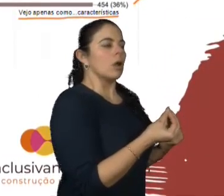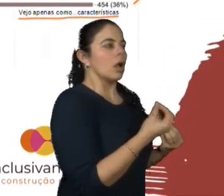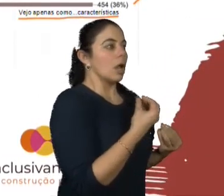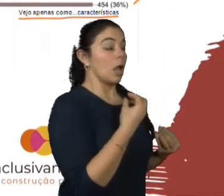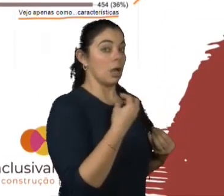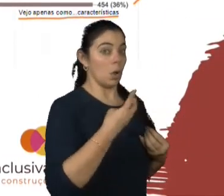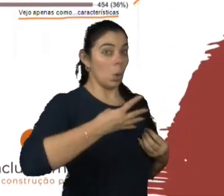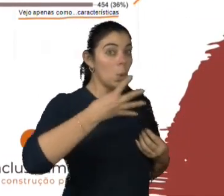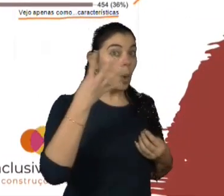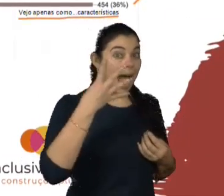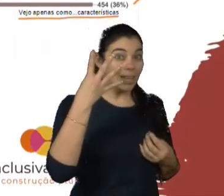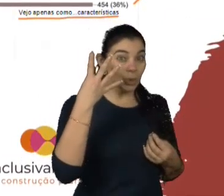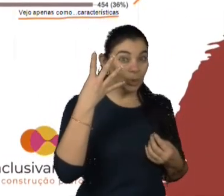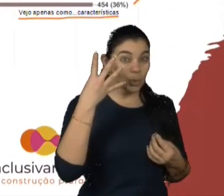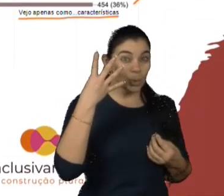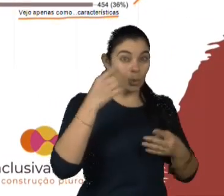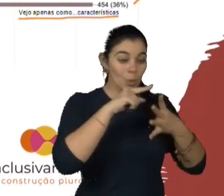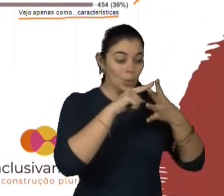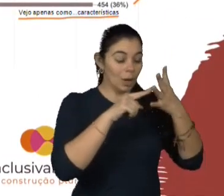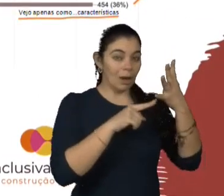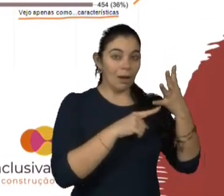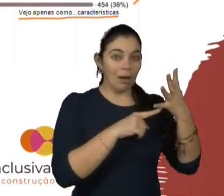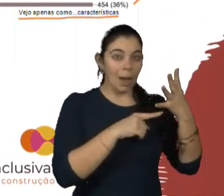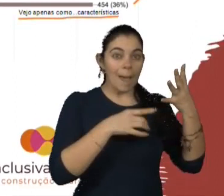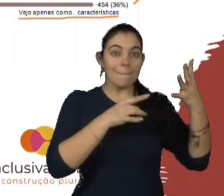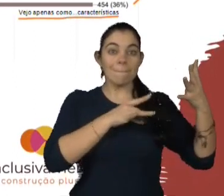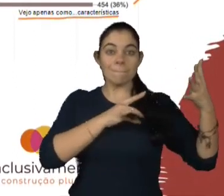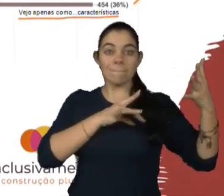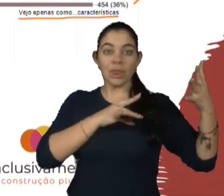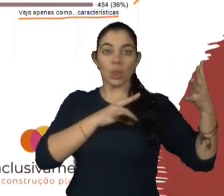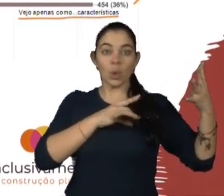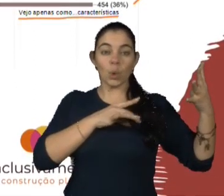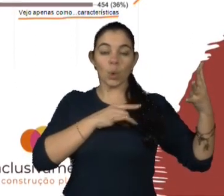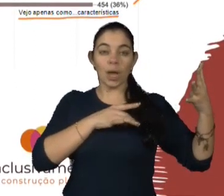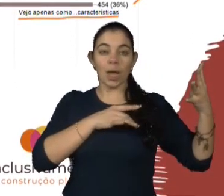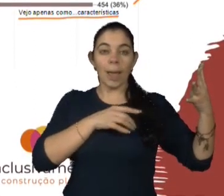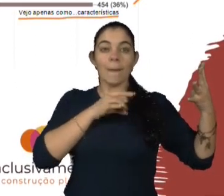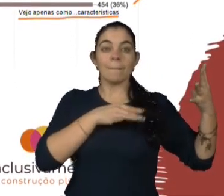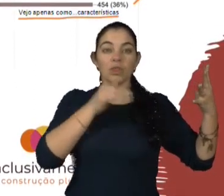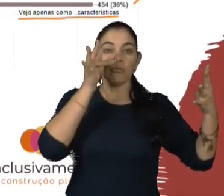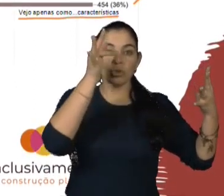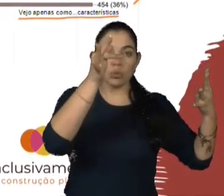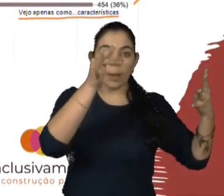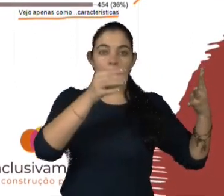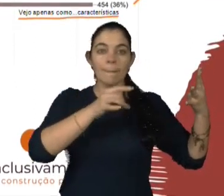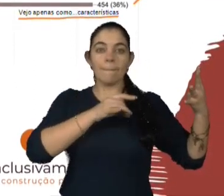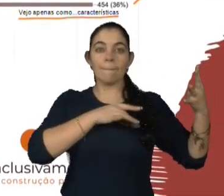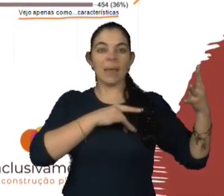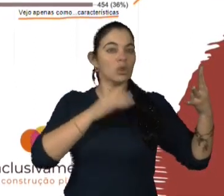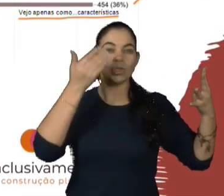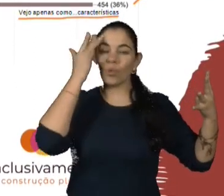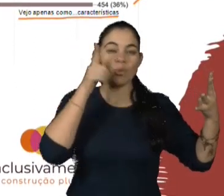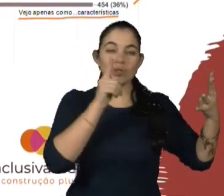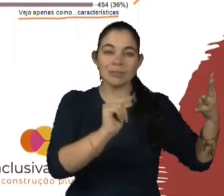Quatro desses resultados, os quatro primeiros, foi sobre medo. Medo do futuro, medo de não dar